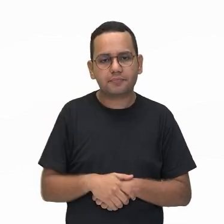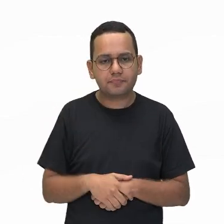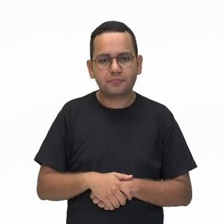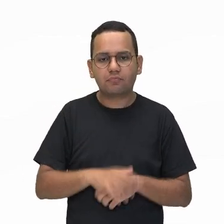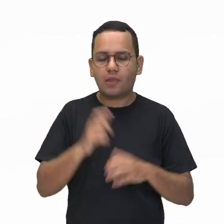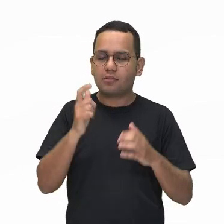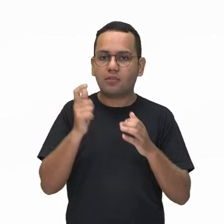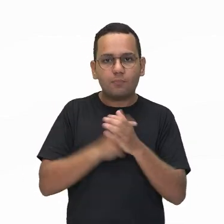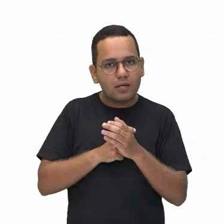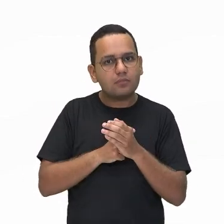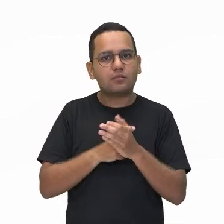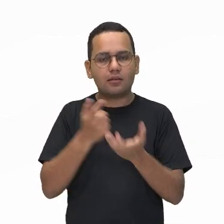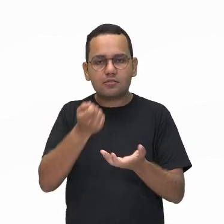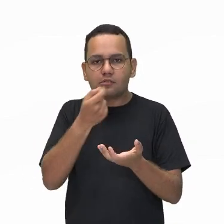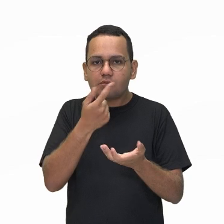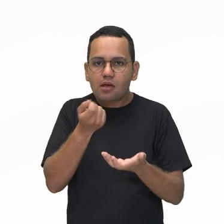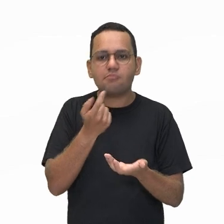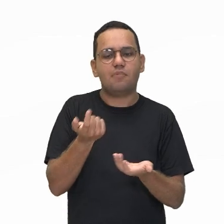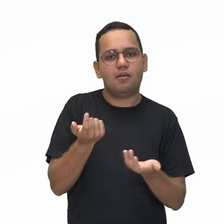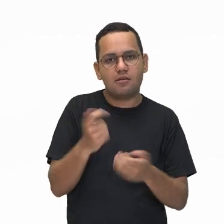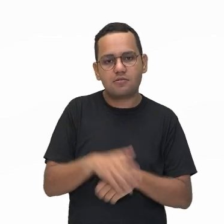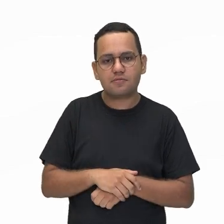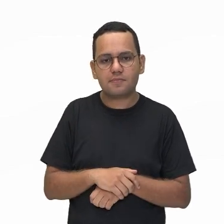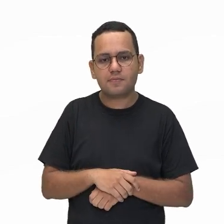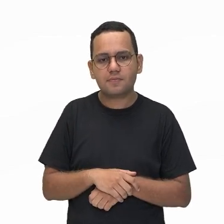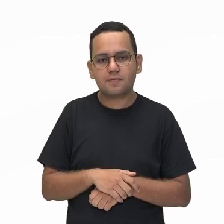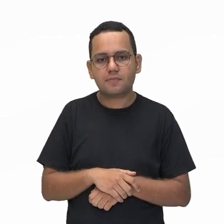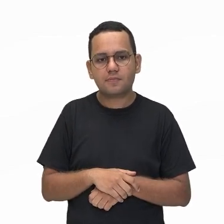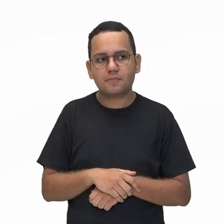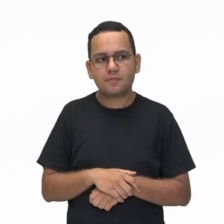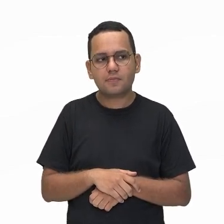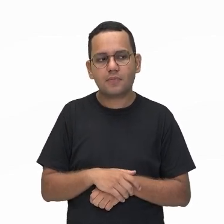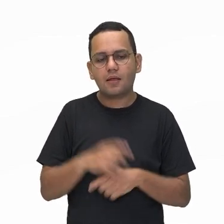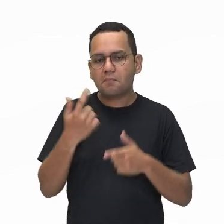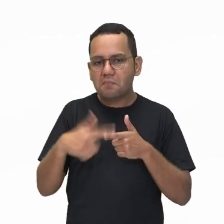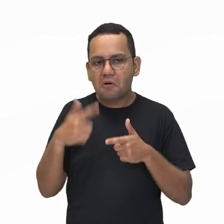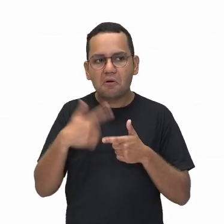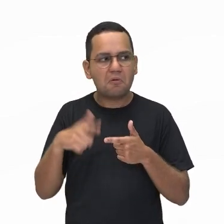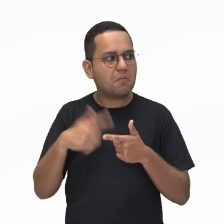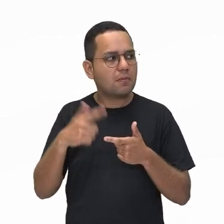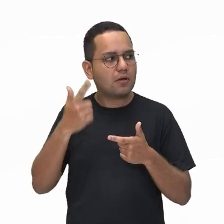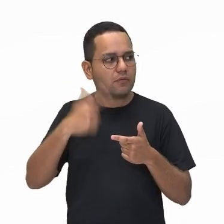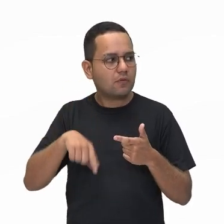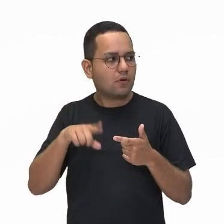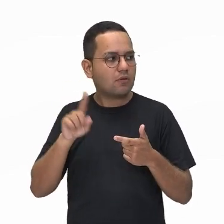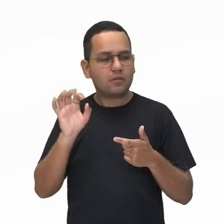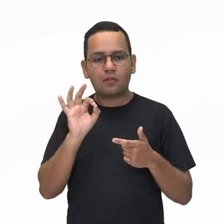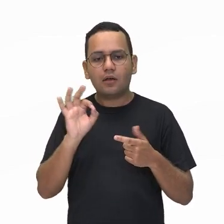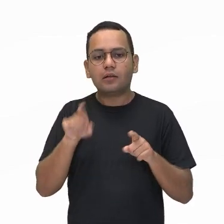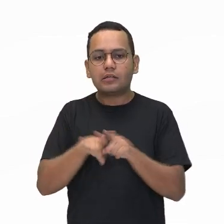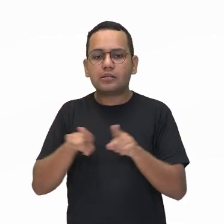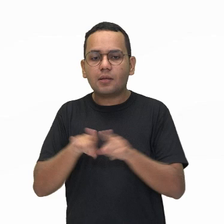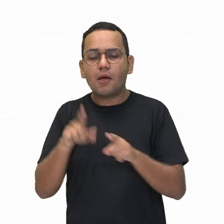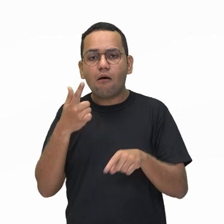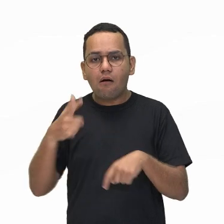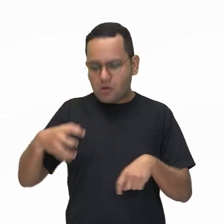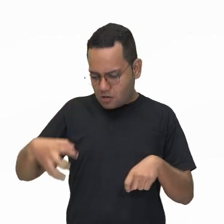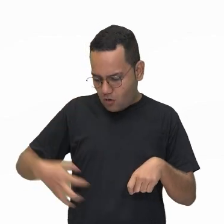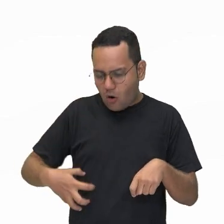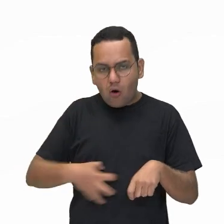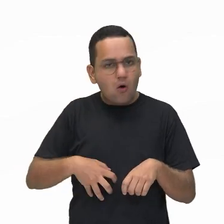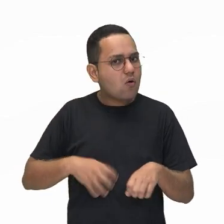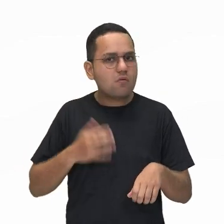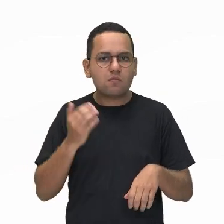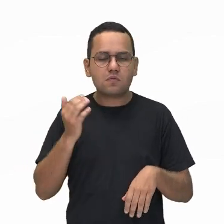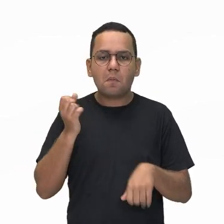dependência física e psicológica, lesões irreversíveis e falência de vários órgãos. Essa automedicação,